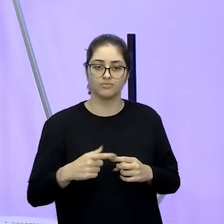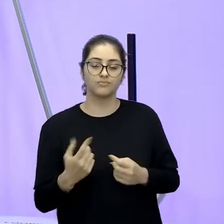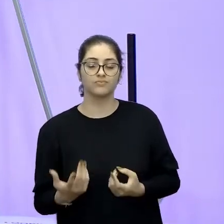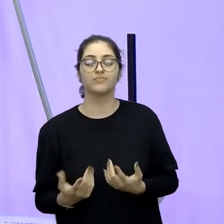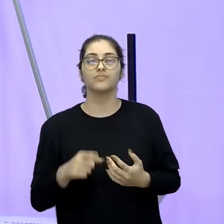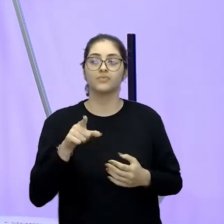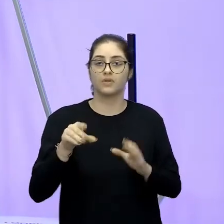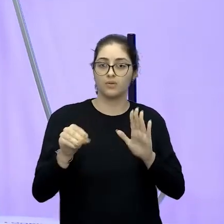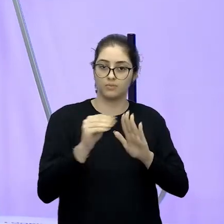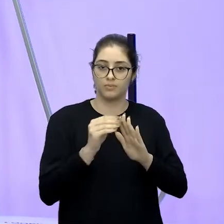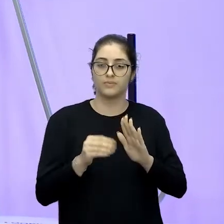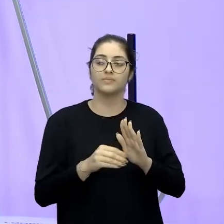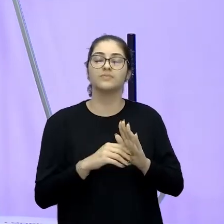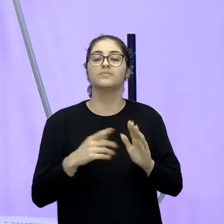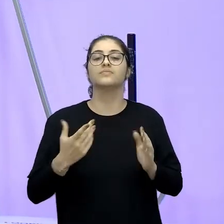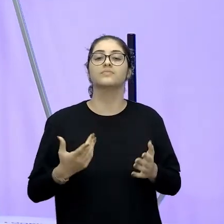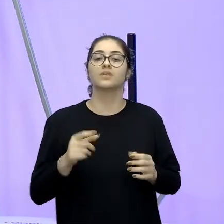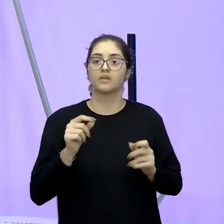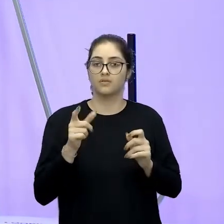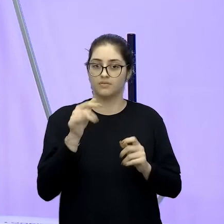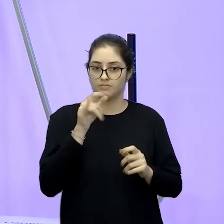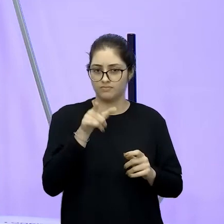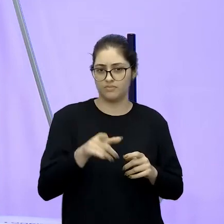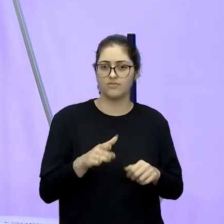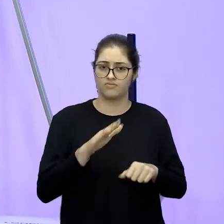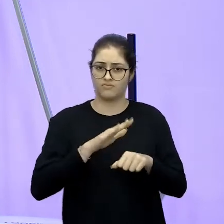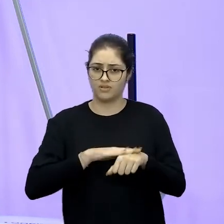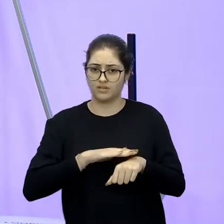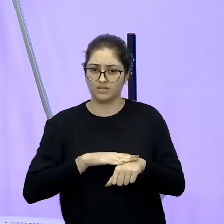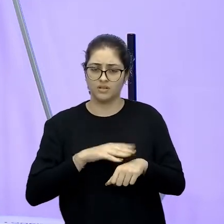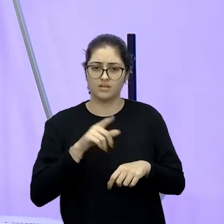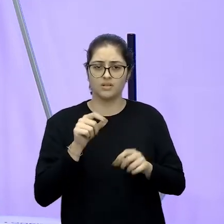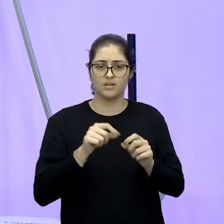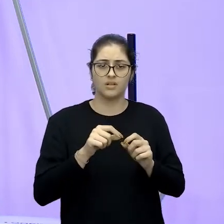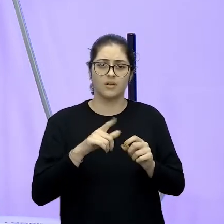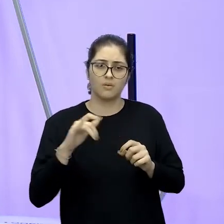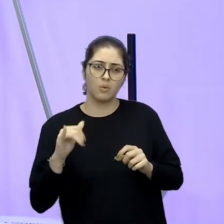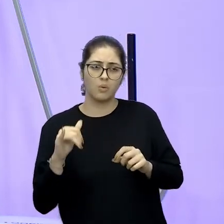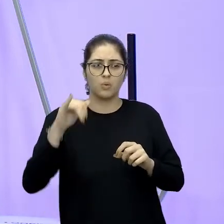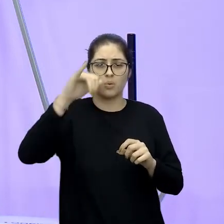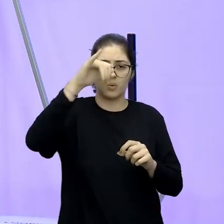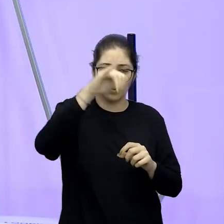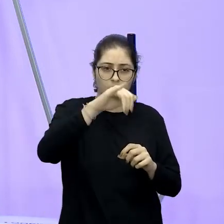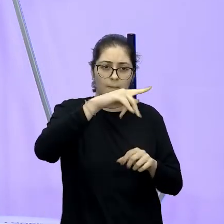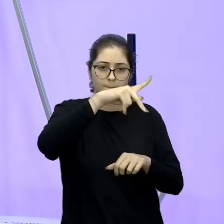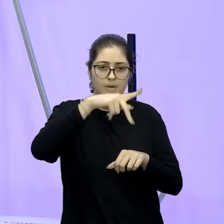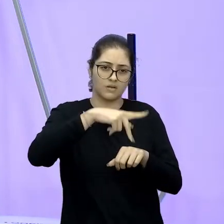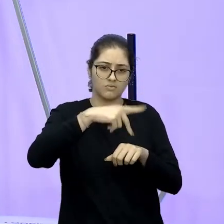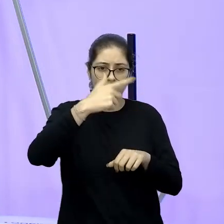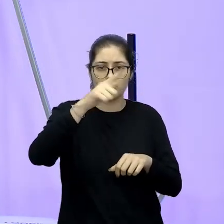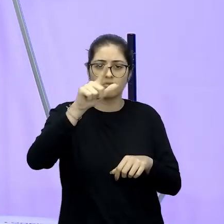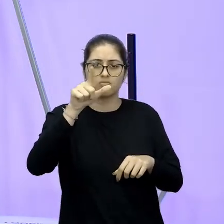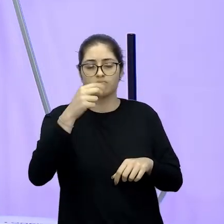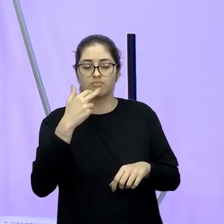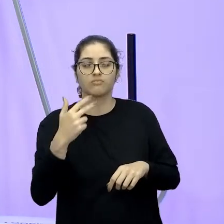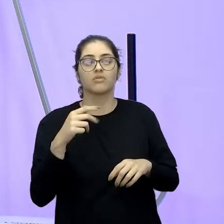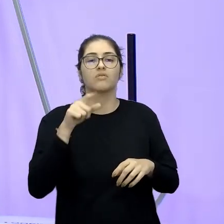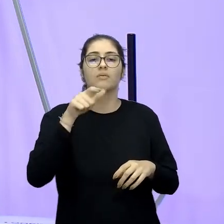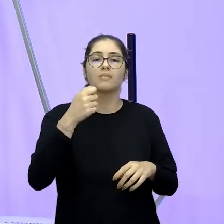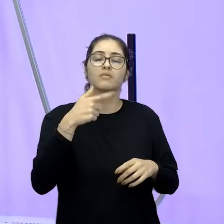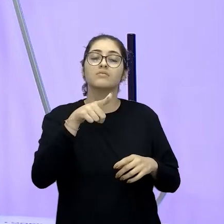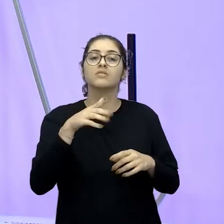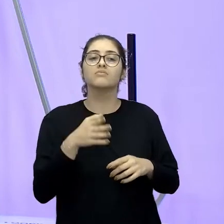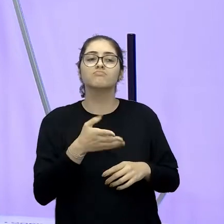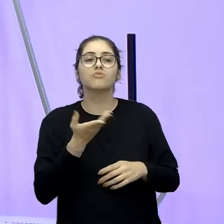Pro citou. Para fazer um intercâmbio, a curto prazo, eu preciso conhecer o